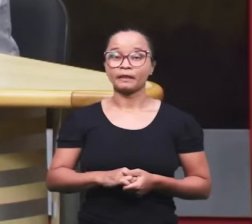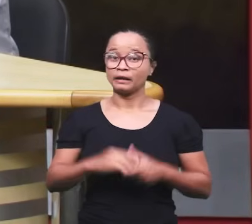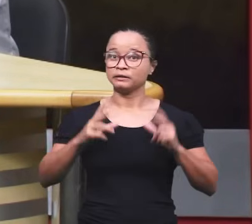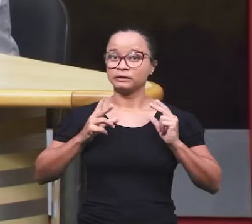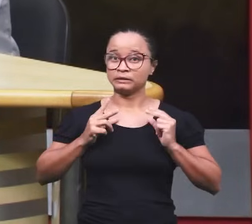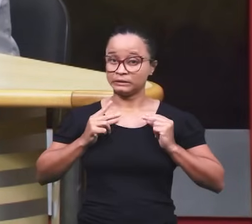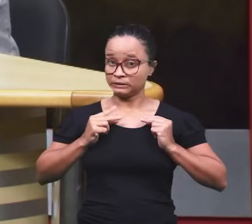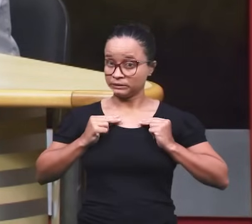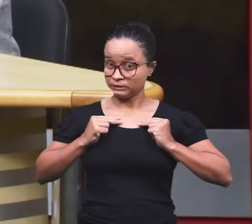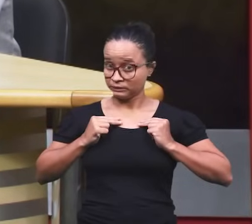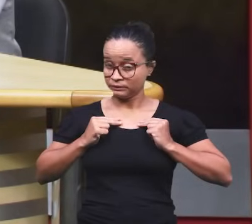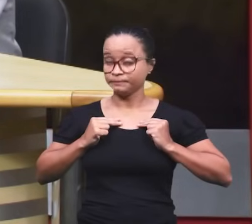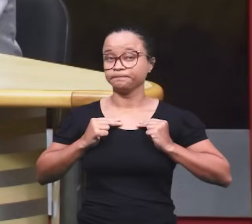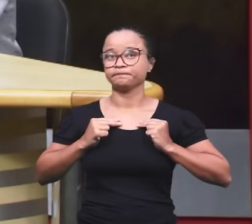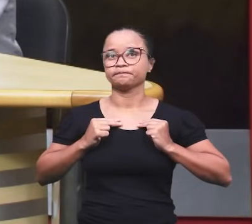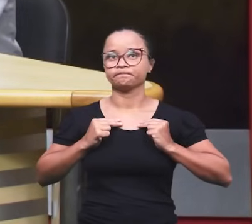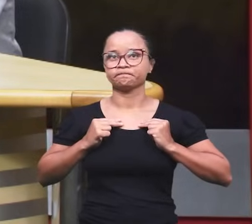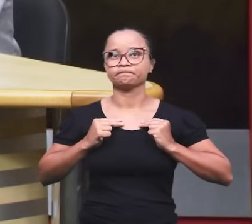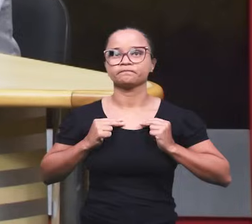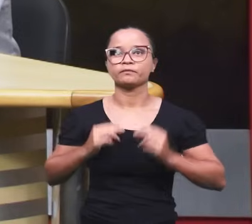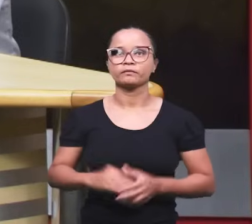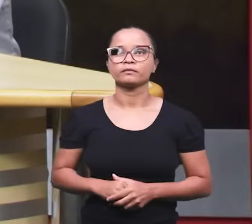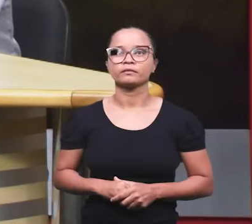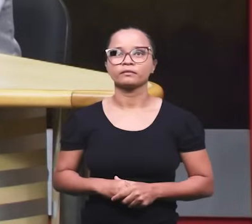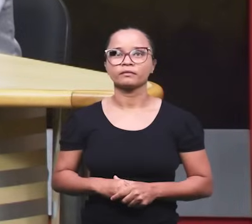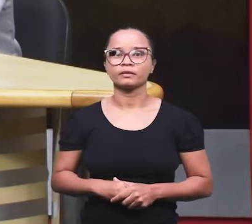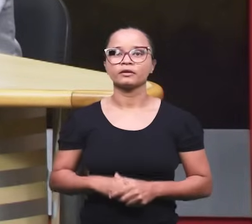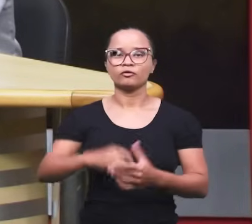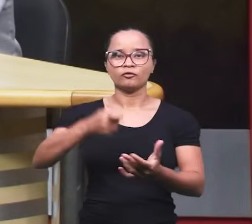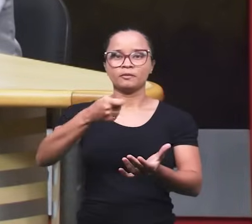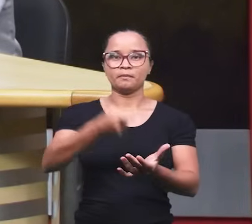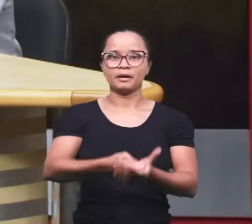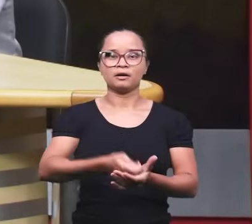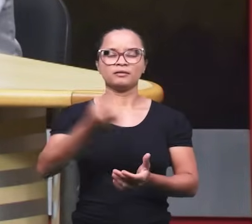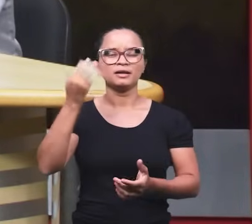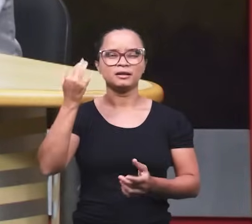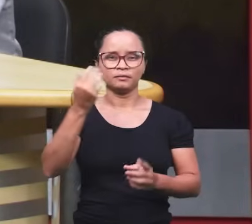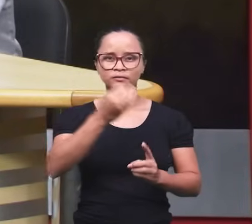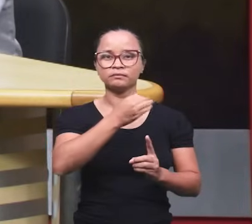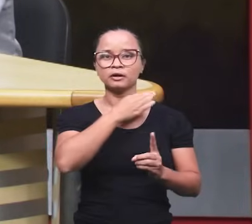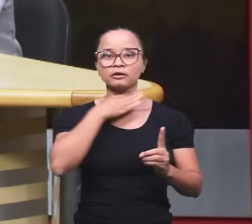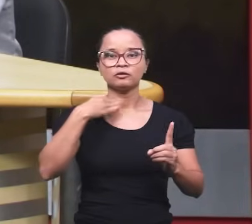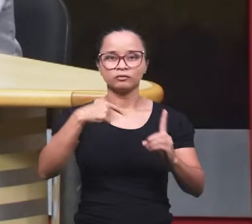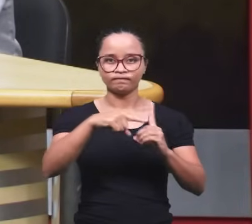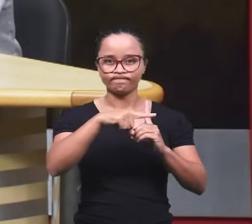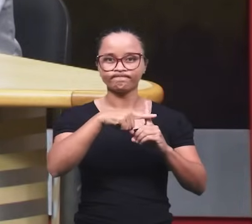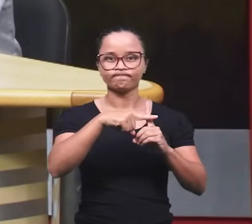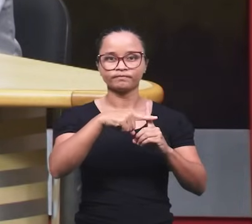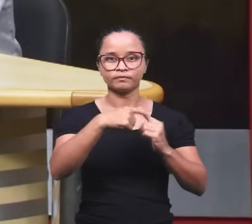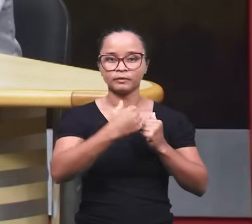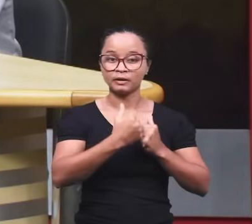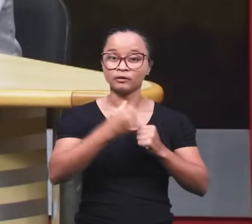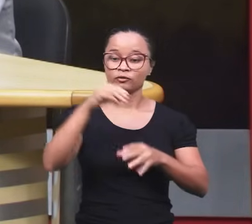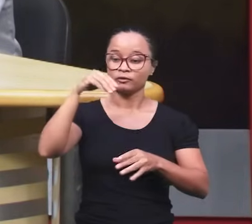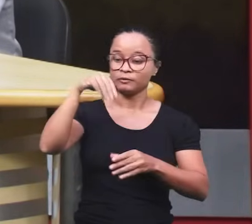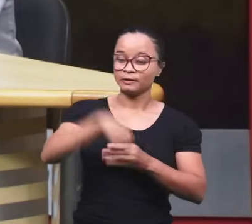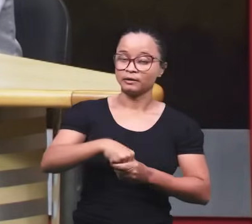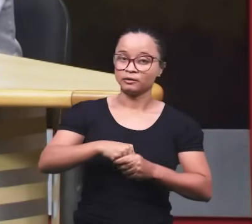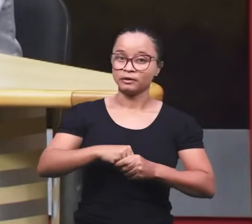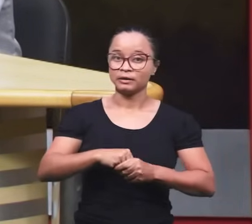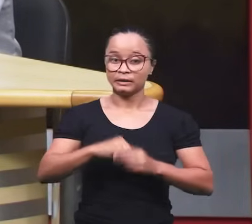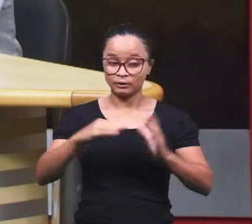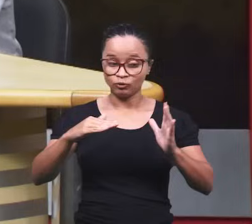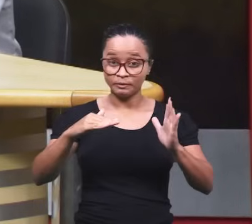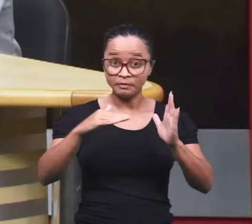né ou seja ess herança é cerdade eh teve o seu preço pago na cruz do Calvário e na medida que